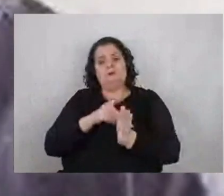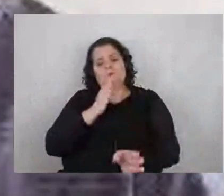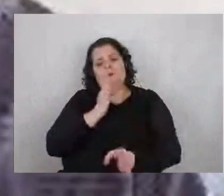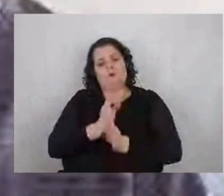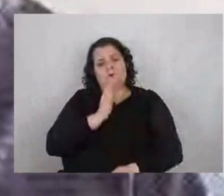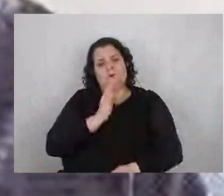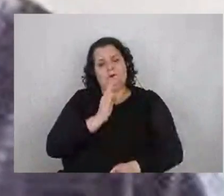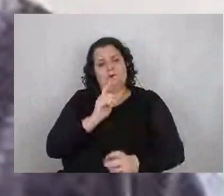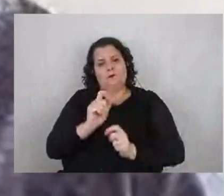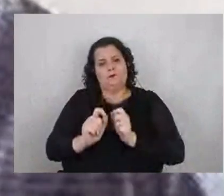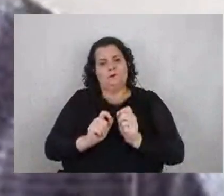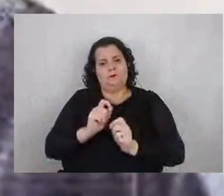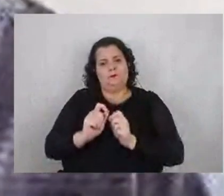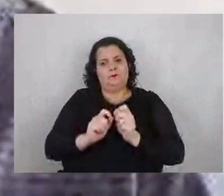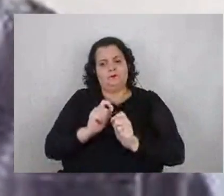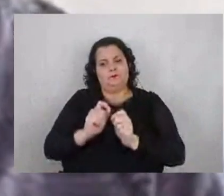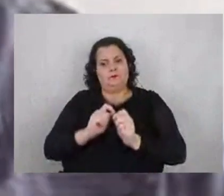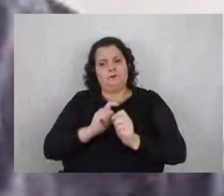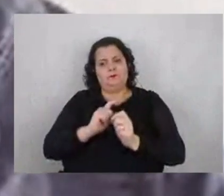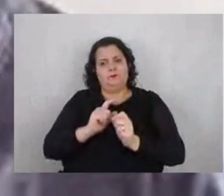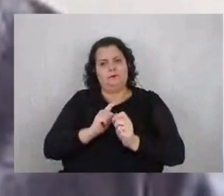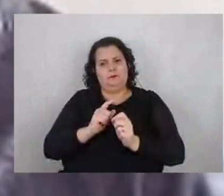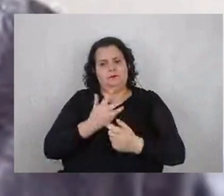mais na sociedade a partir do prêmio